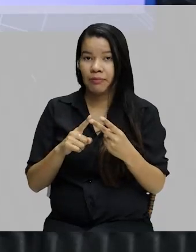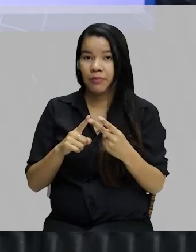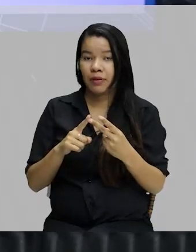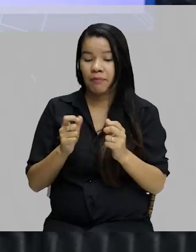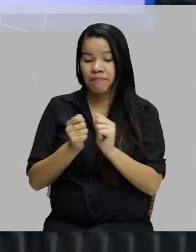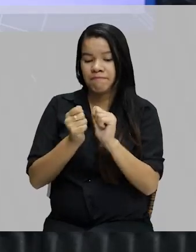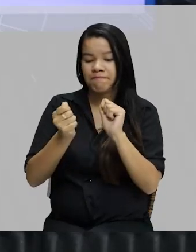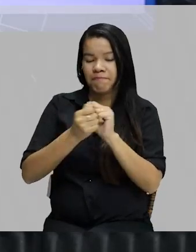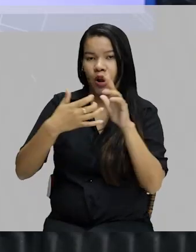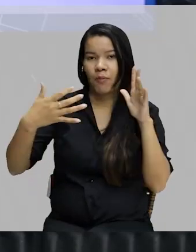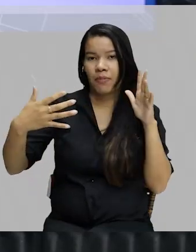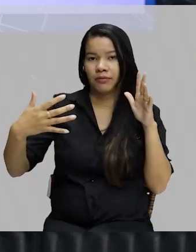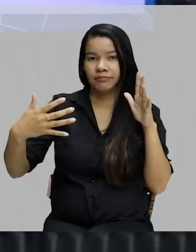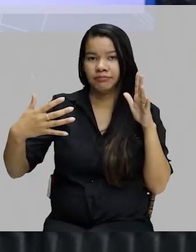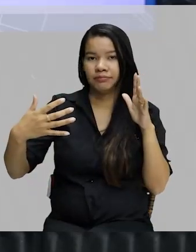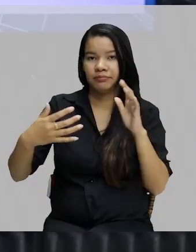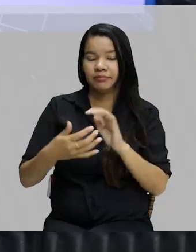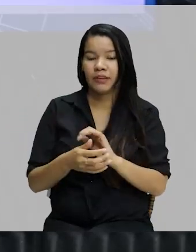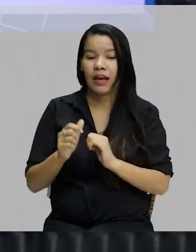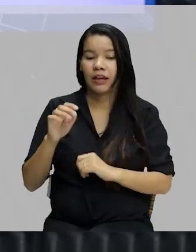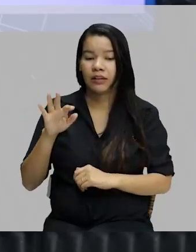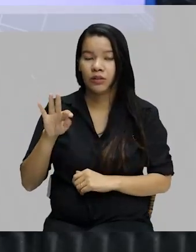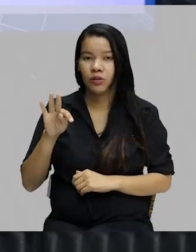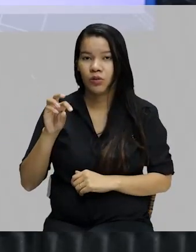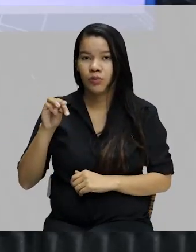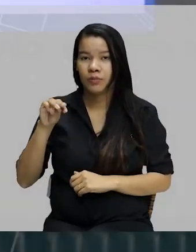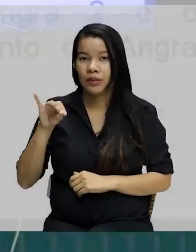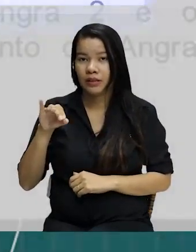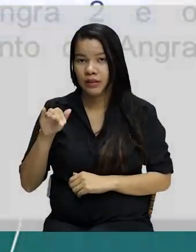bombas atômicas. Bom,